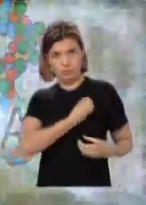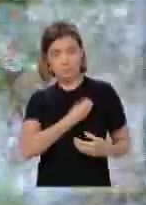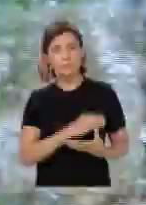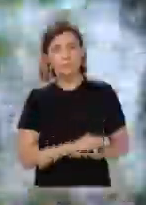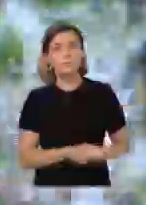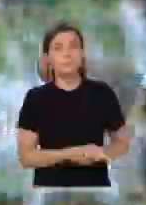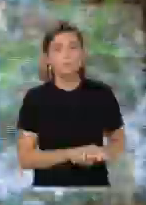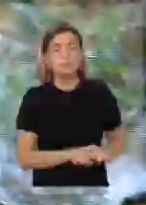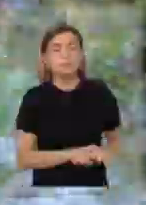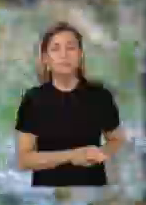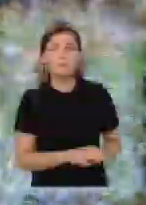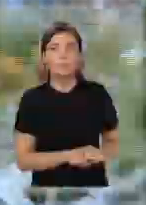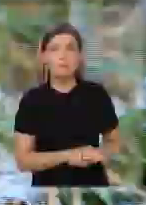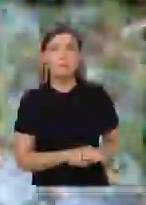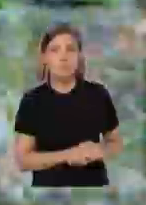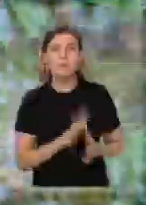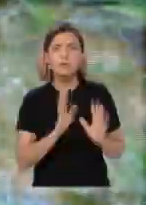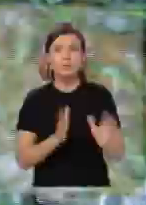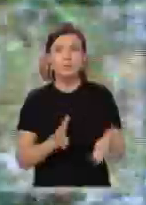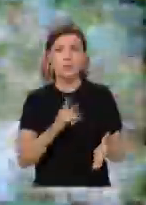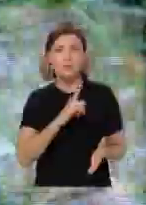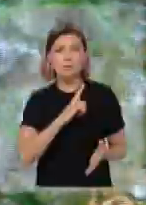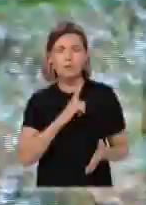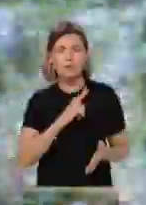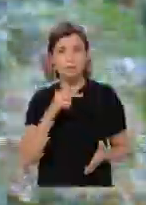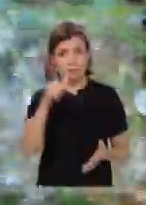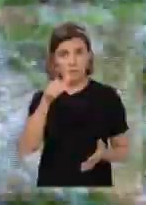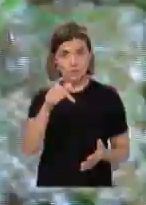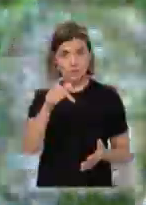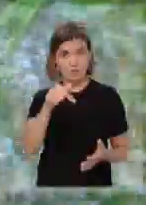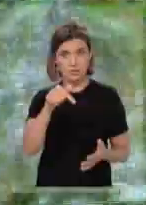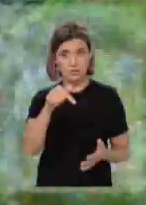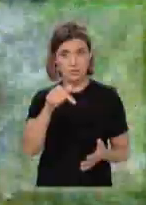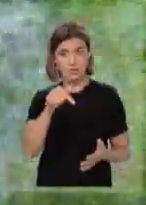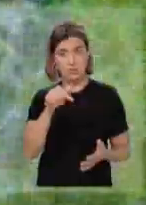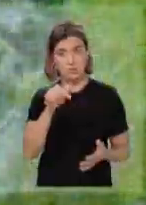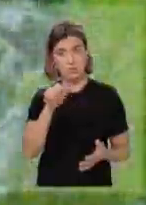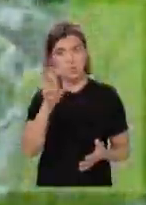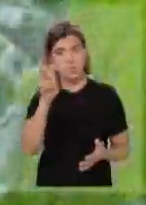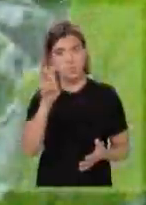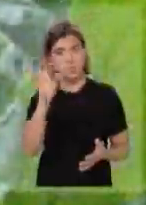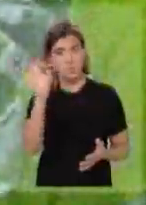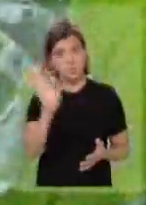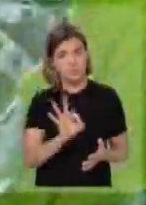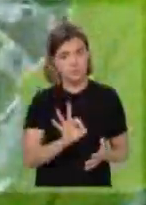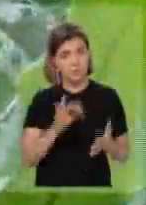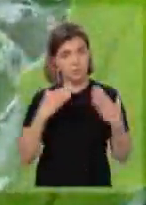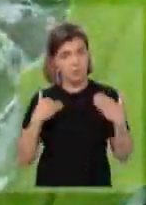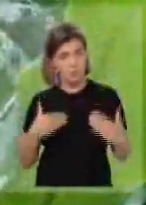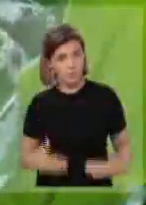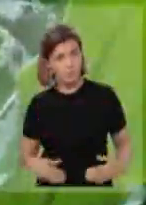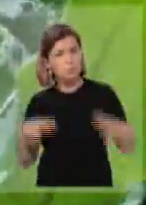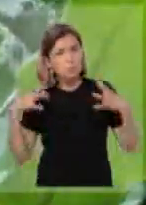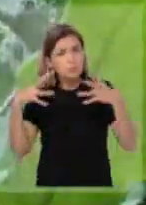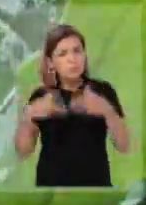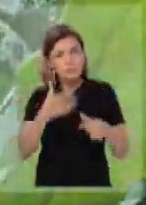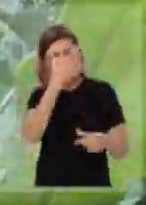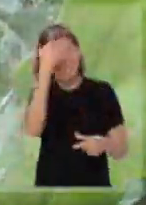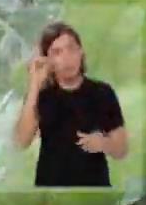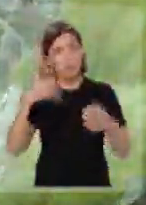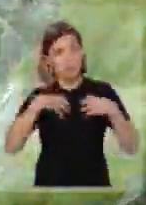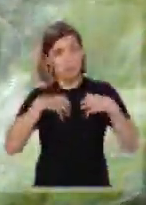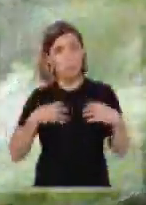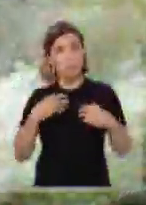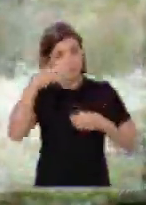Outra característica comum é que, em média, cerca de 75 a 85% do corpo de todos os seres vivos